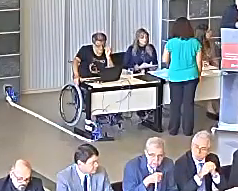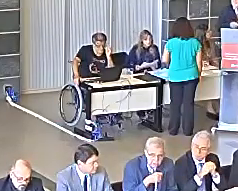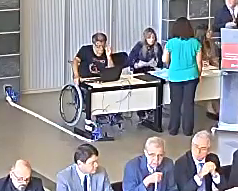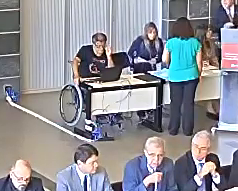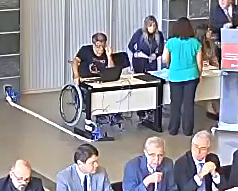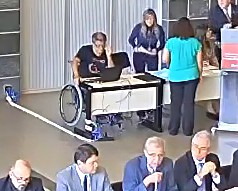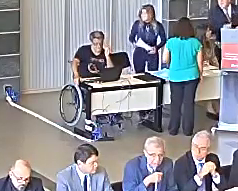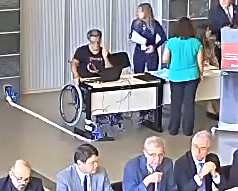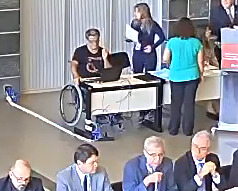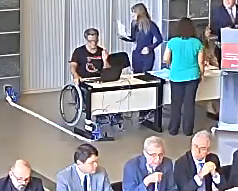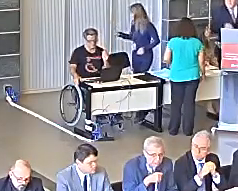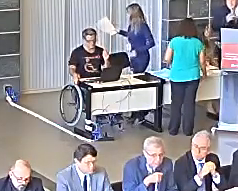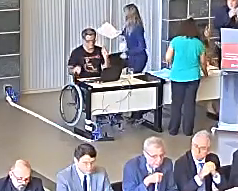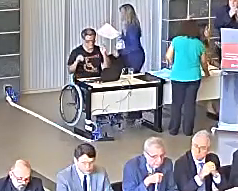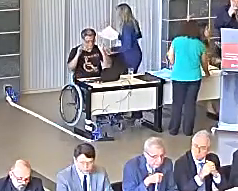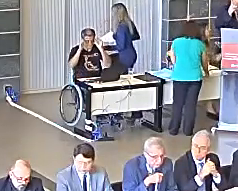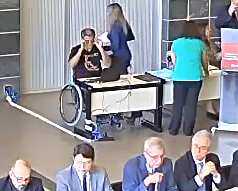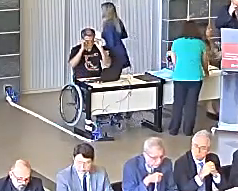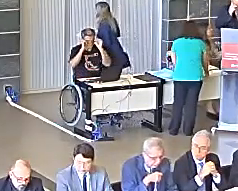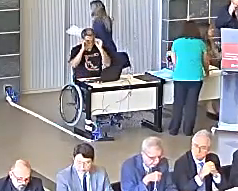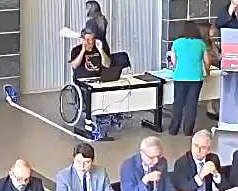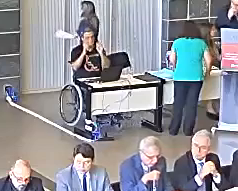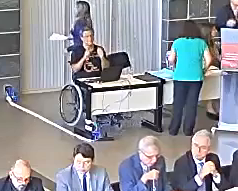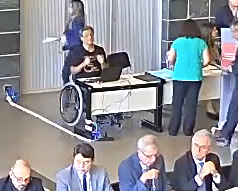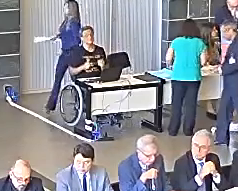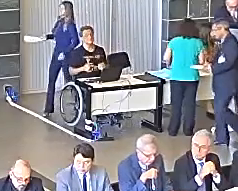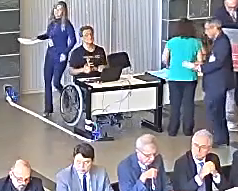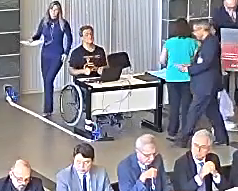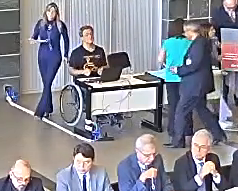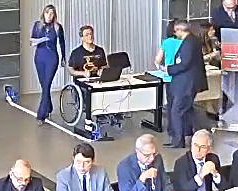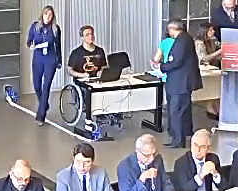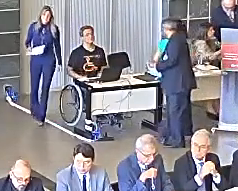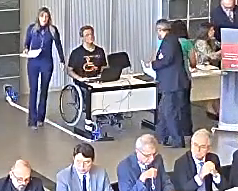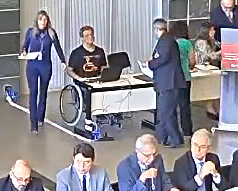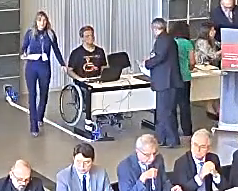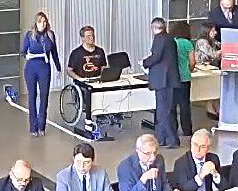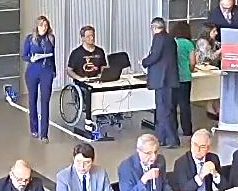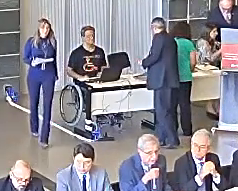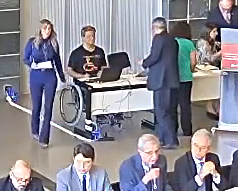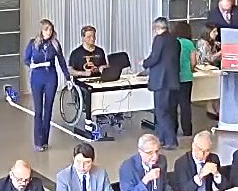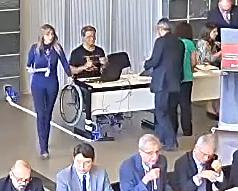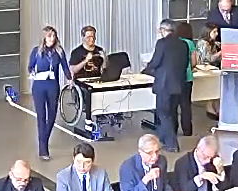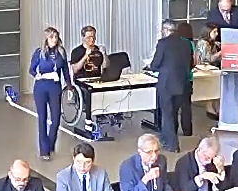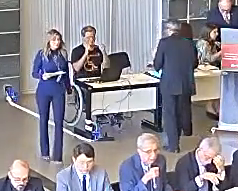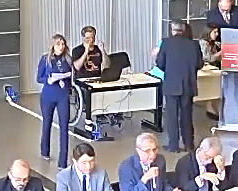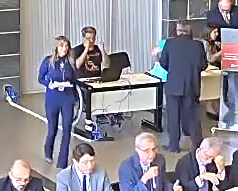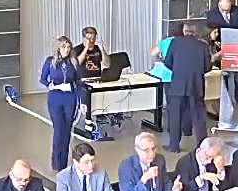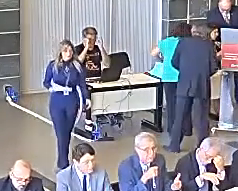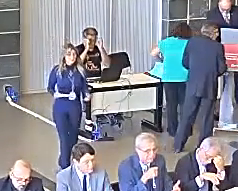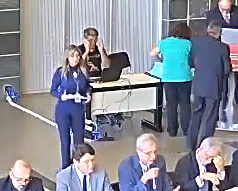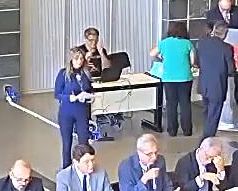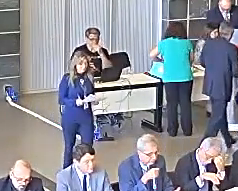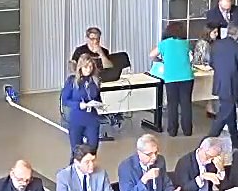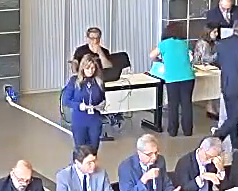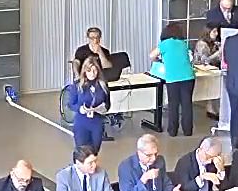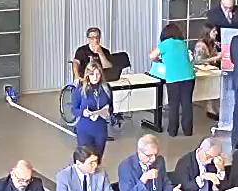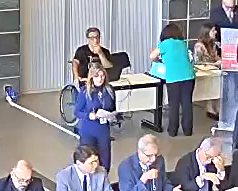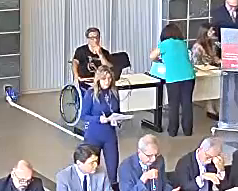deu voz a cerca de 4,5 milhões e meio de pessoas ou seja quase 23% da população do